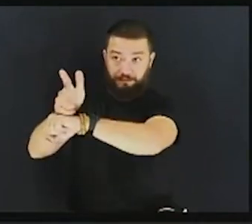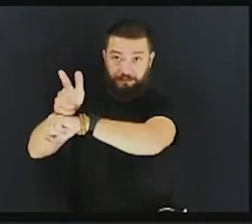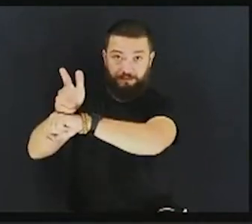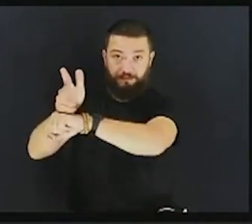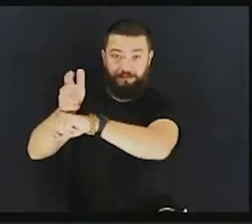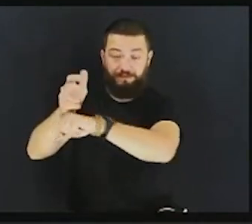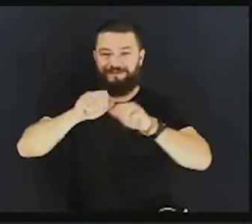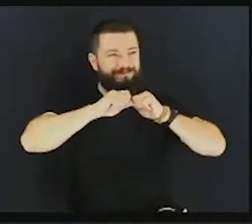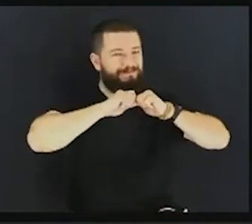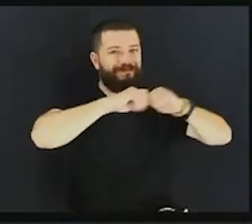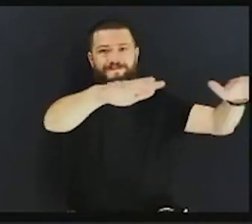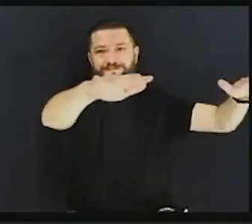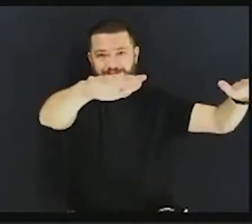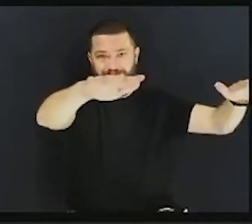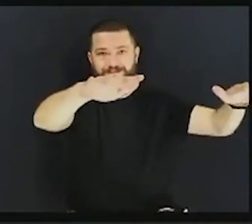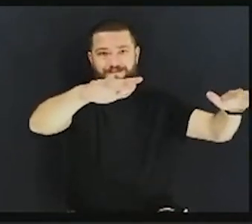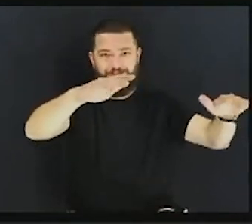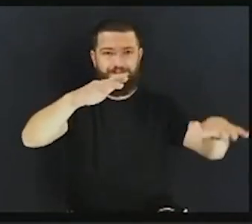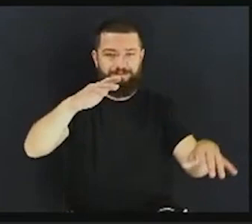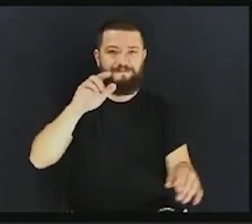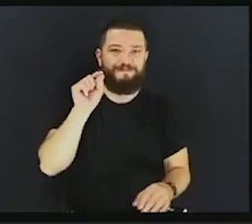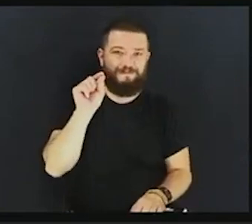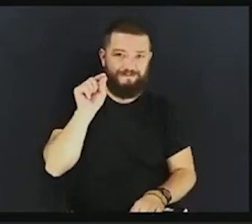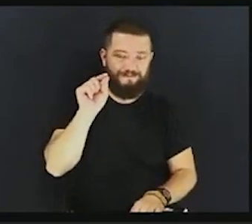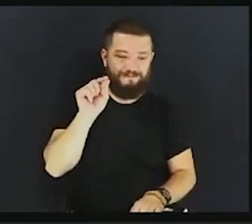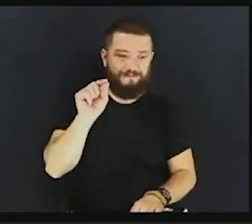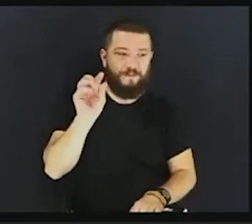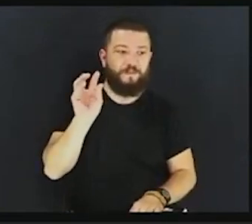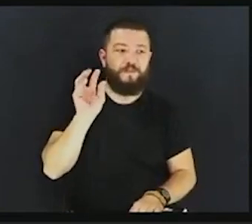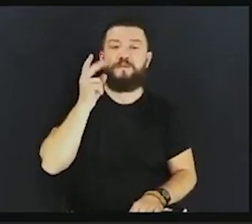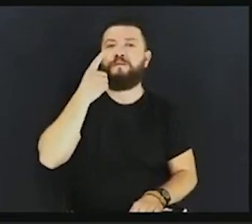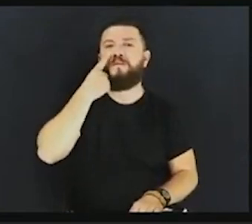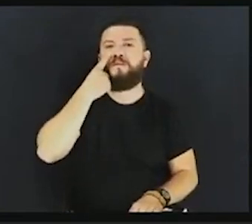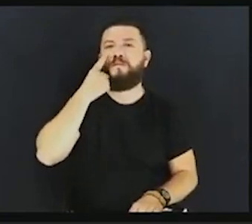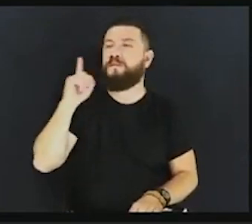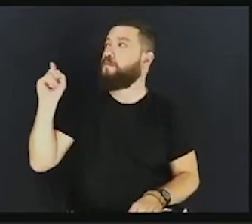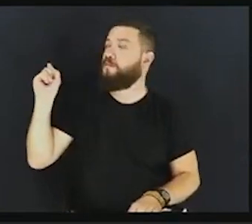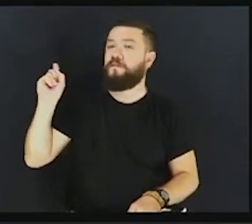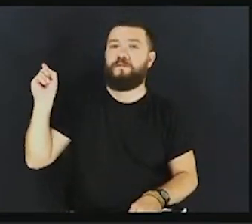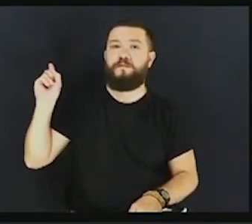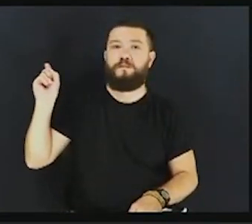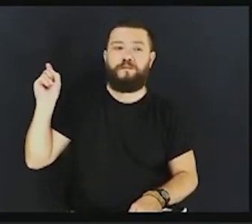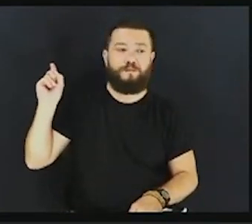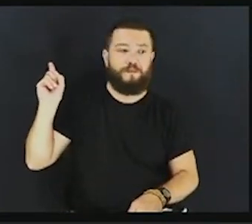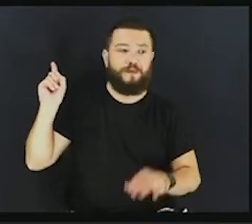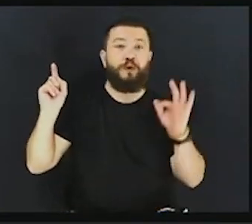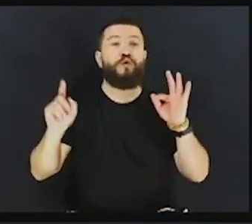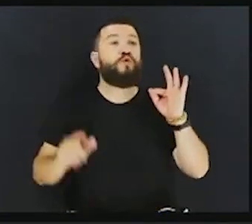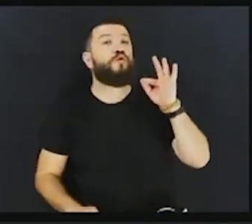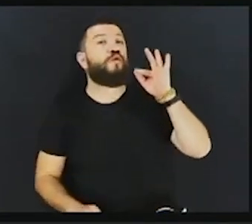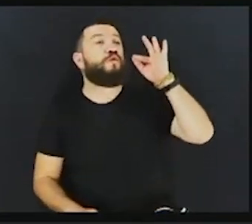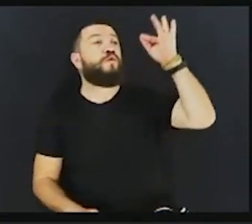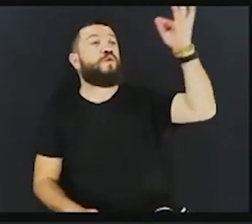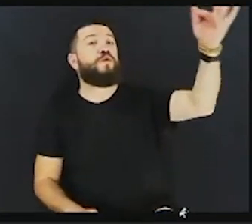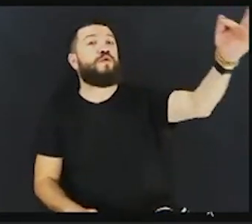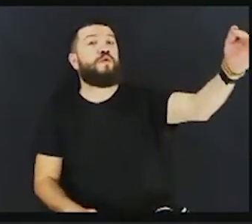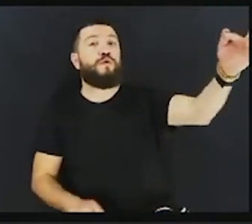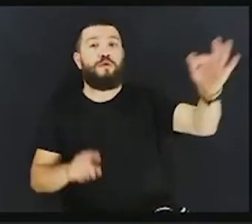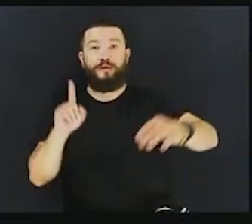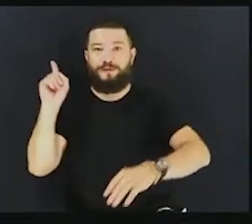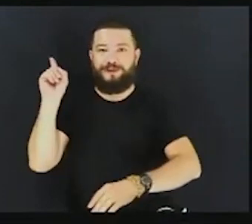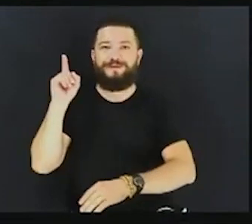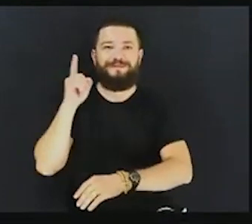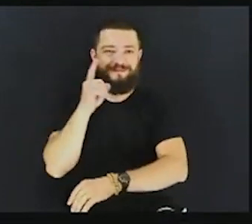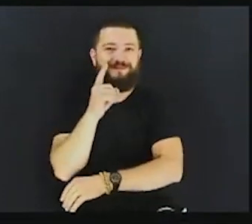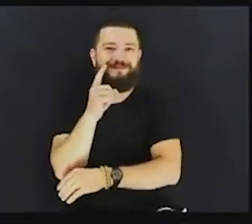divulgado agora, nesse final de semana, e que nós vemos lá no fundo são futuros médicos, são estudantes de medicina, que em dado